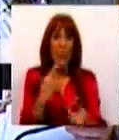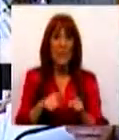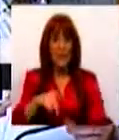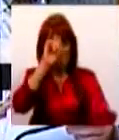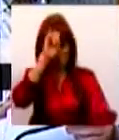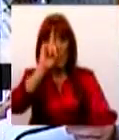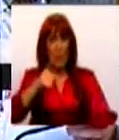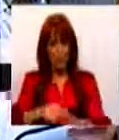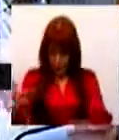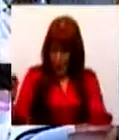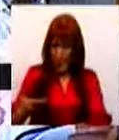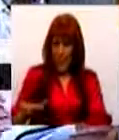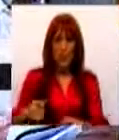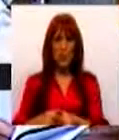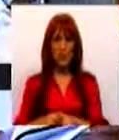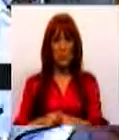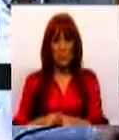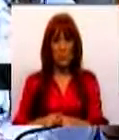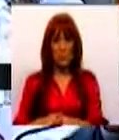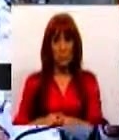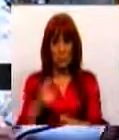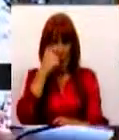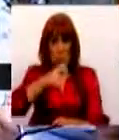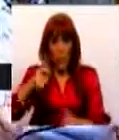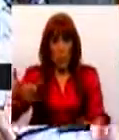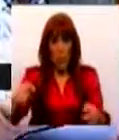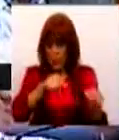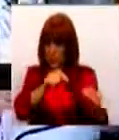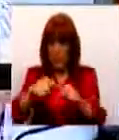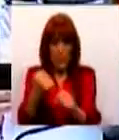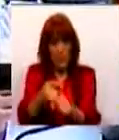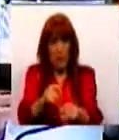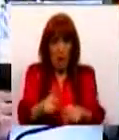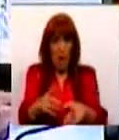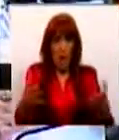respeito pelos direitos dos consumidores desses serviços.